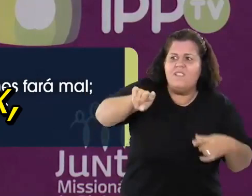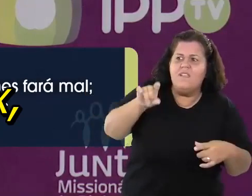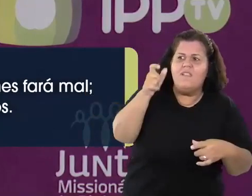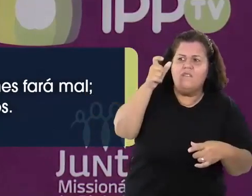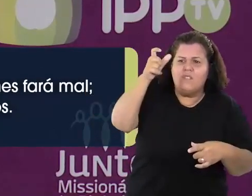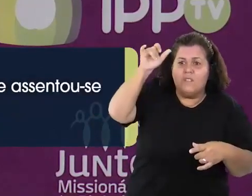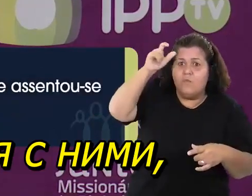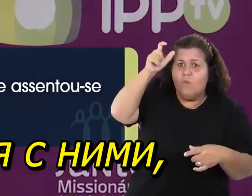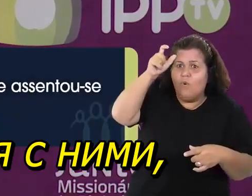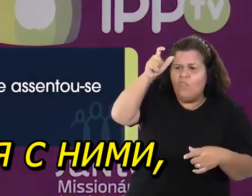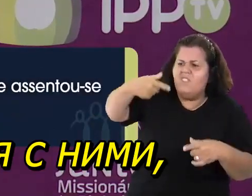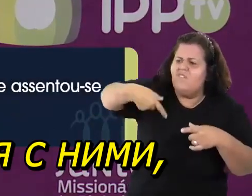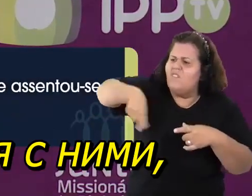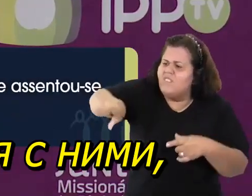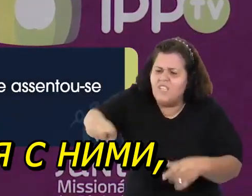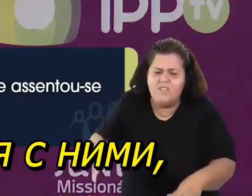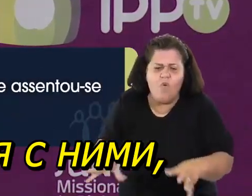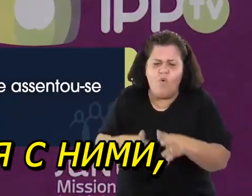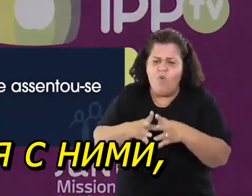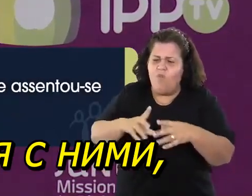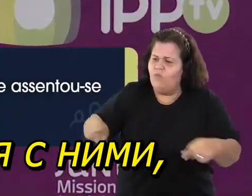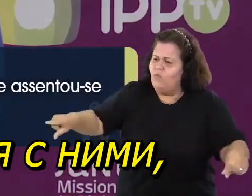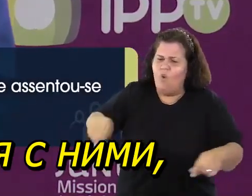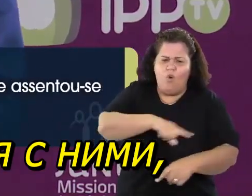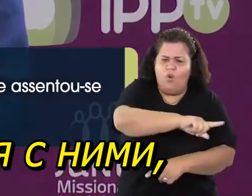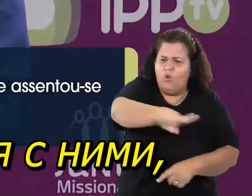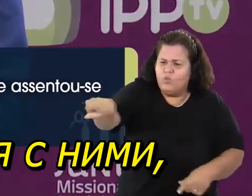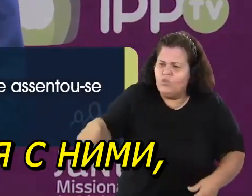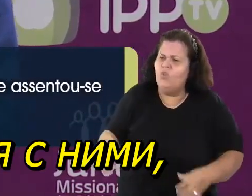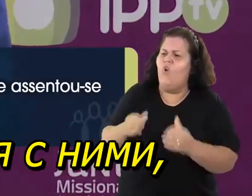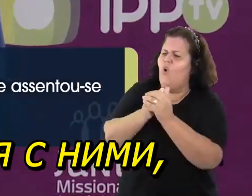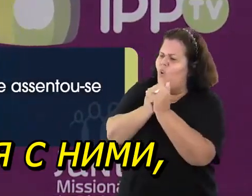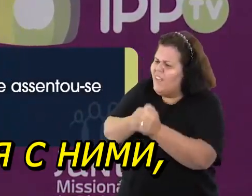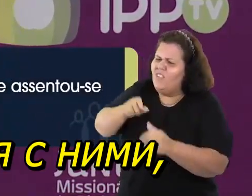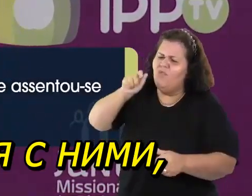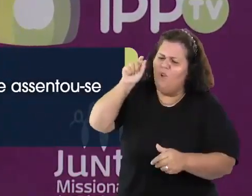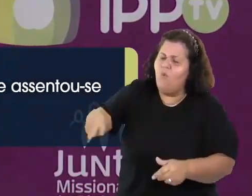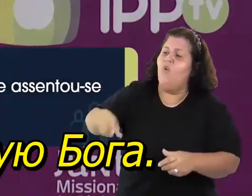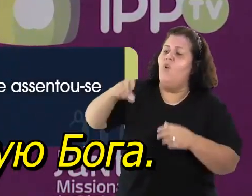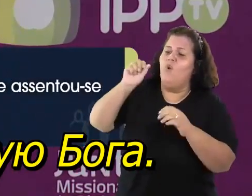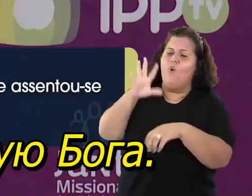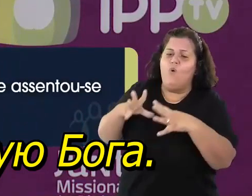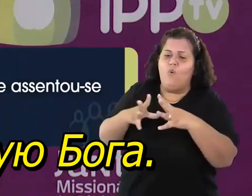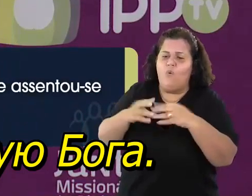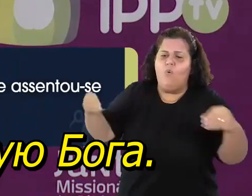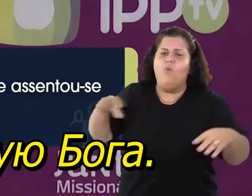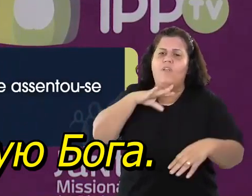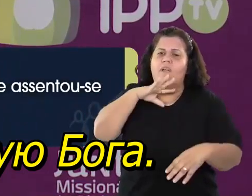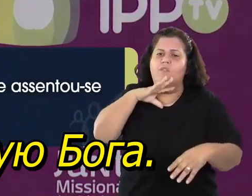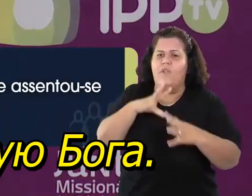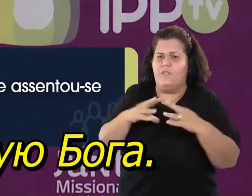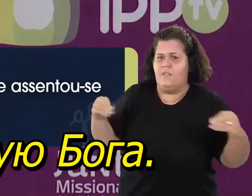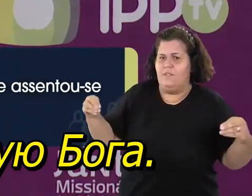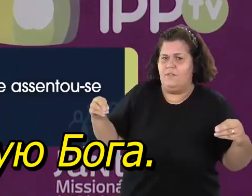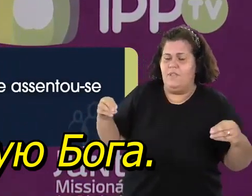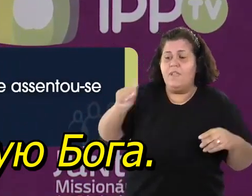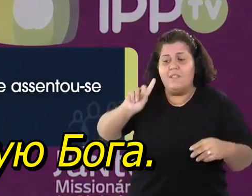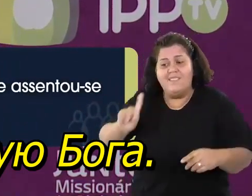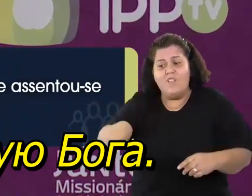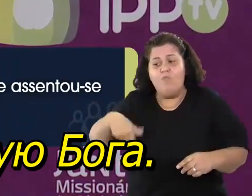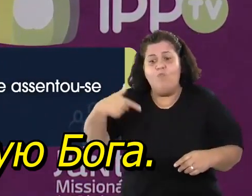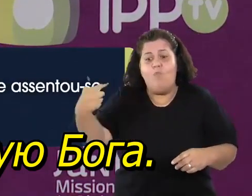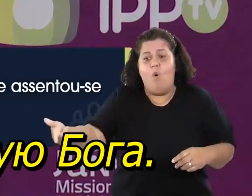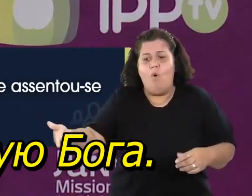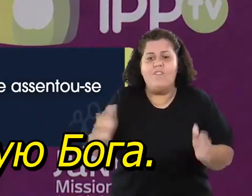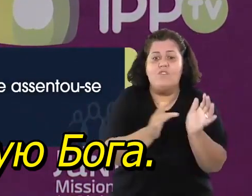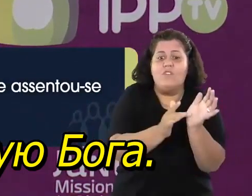curados. De fato, o Senhor Jesus, depois de lhes ter falado, foi recebido no céu e assentou-se